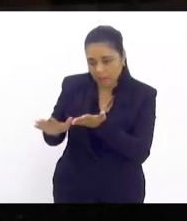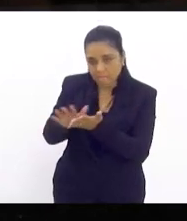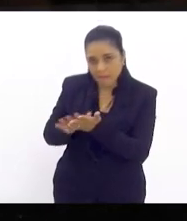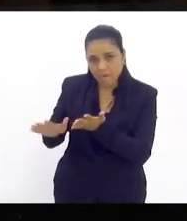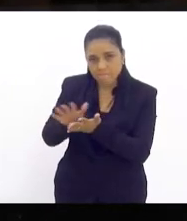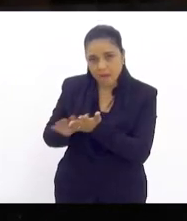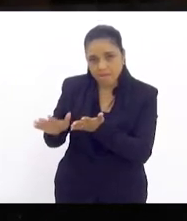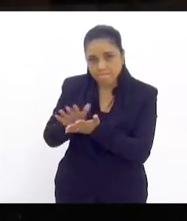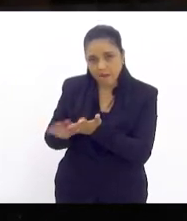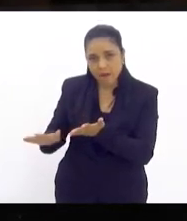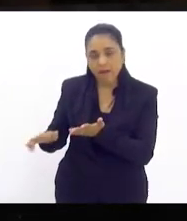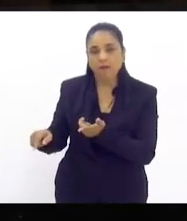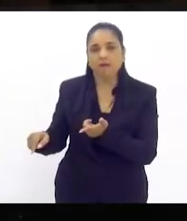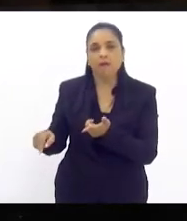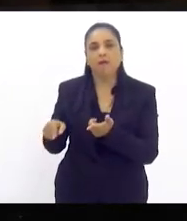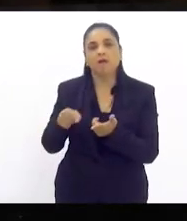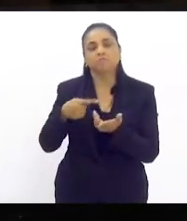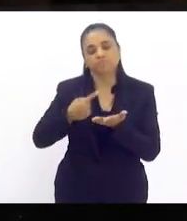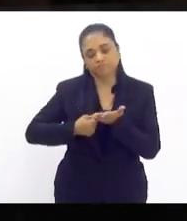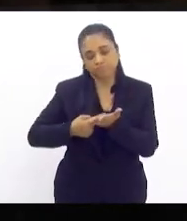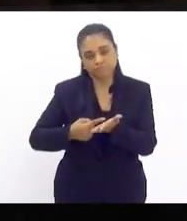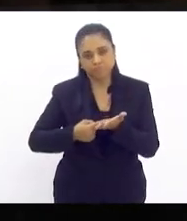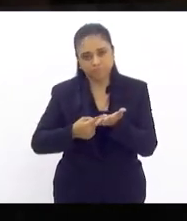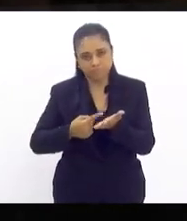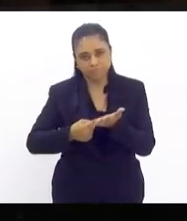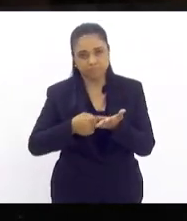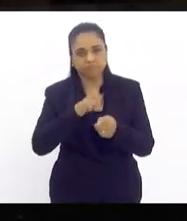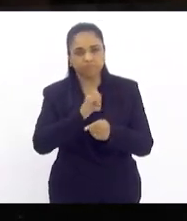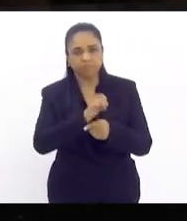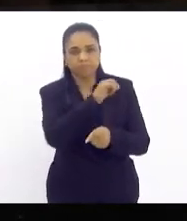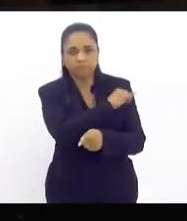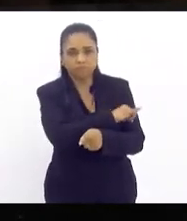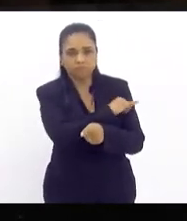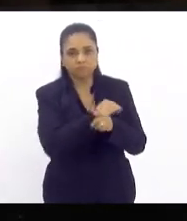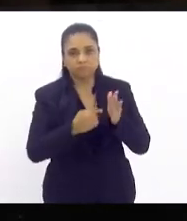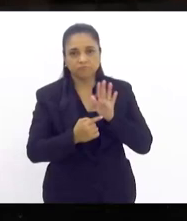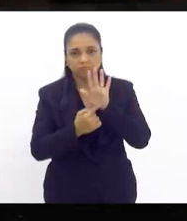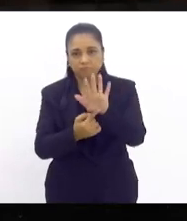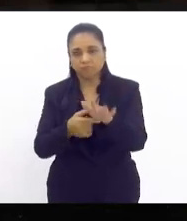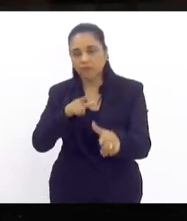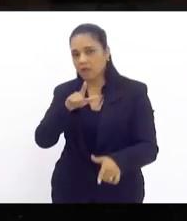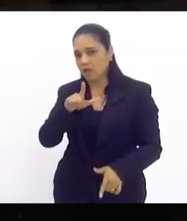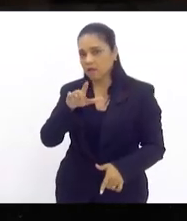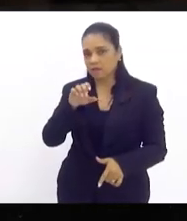Rio de Janeiro vem se comprometendo com a apresentação da LDO.